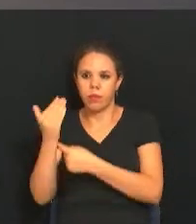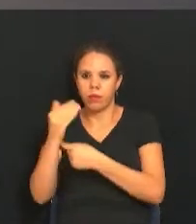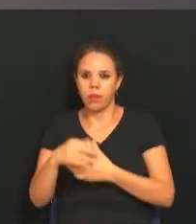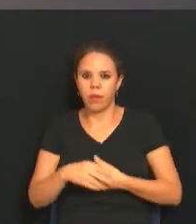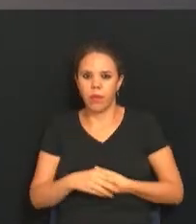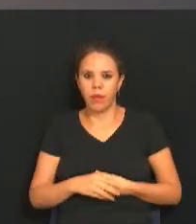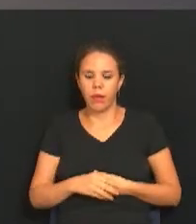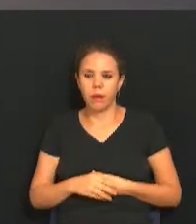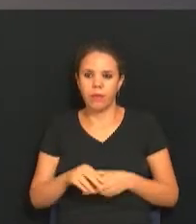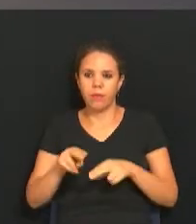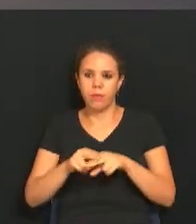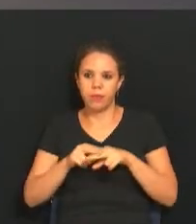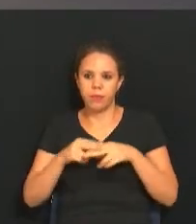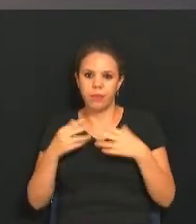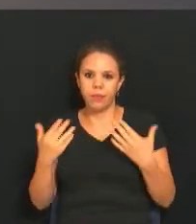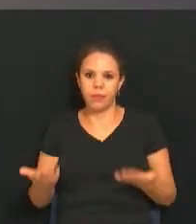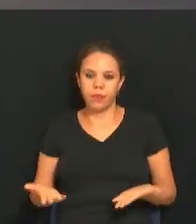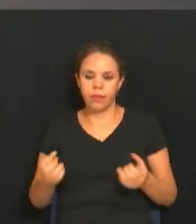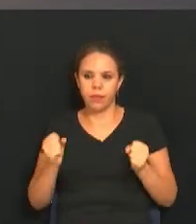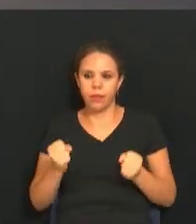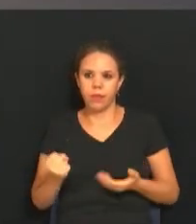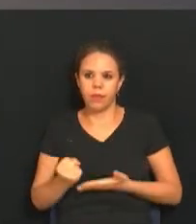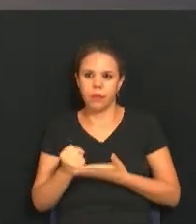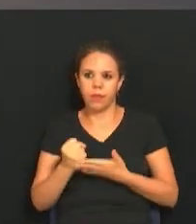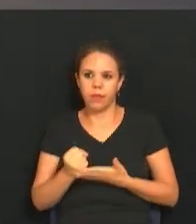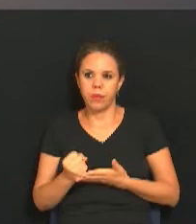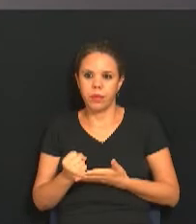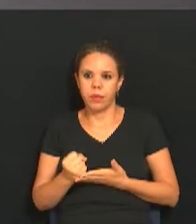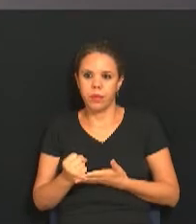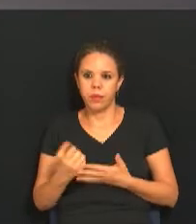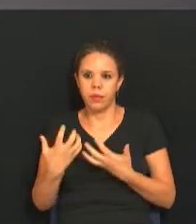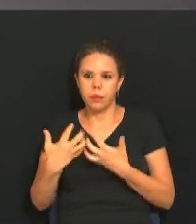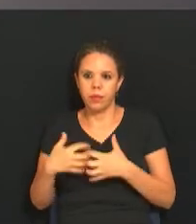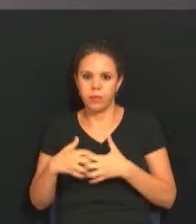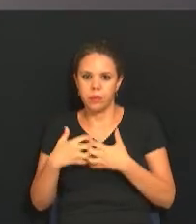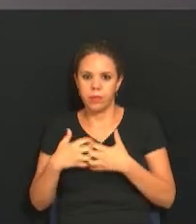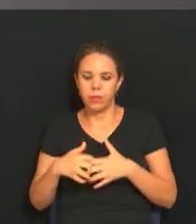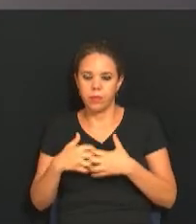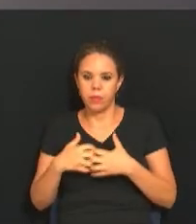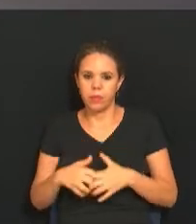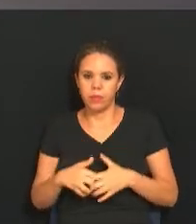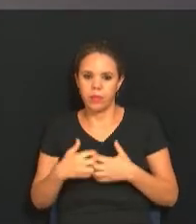e, portanto, pode contribuir para essa reflexão,